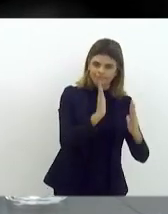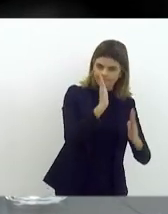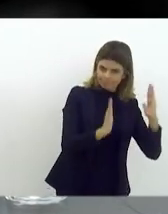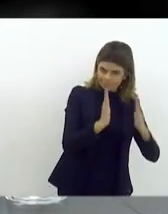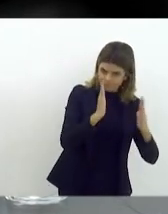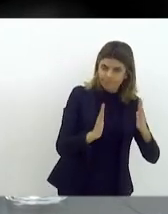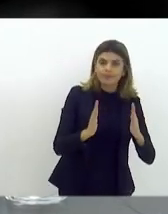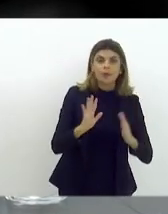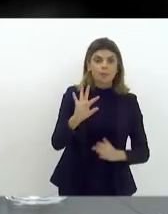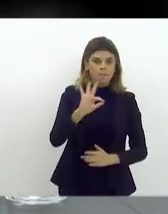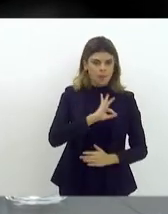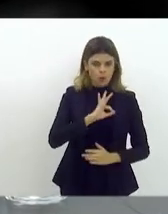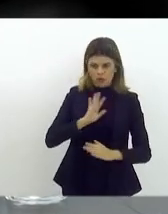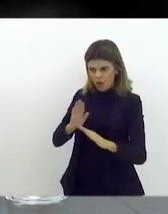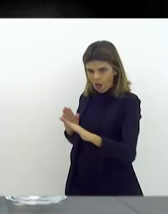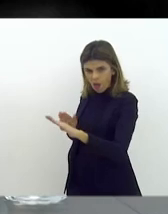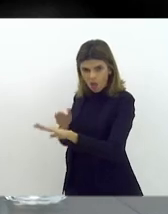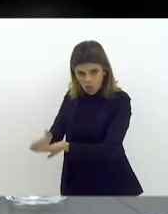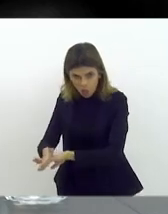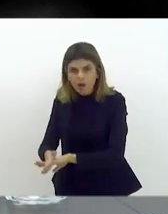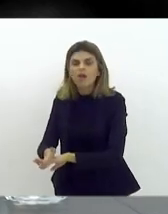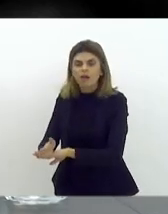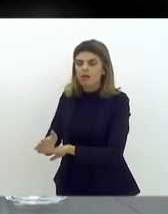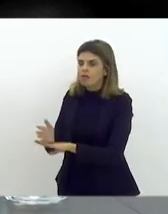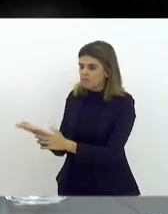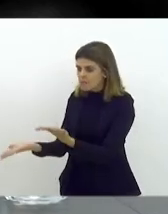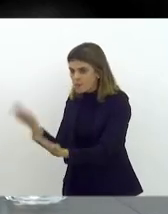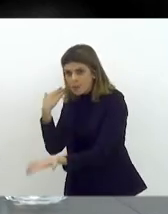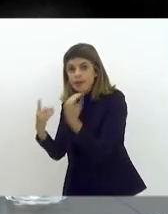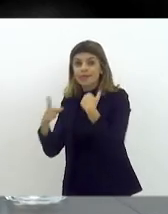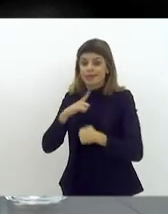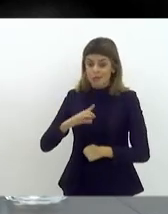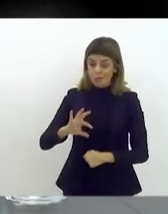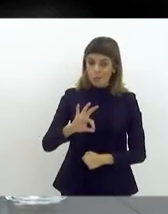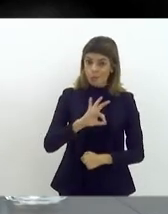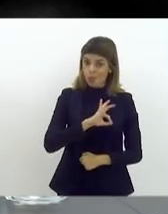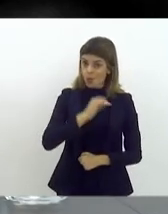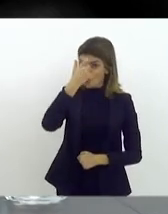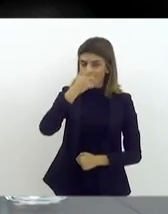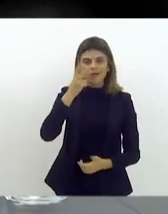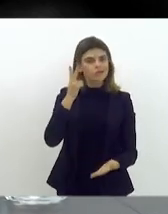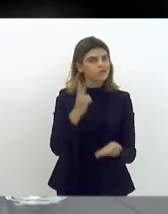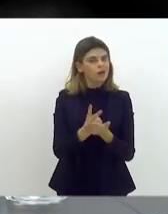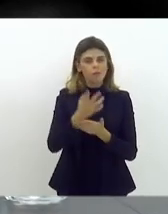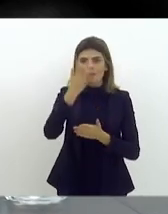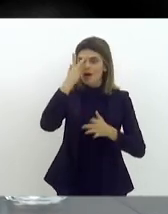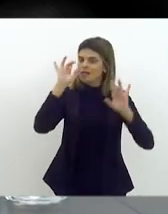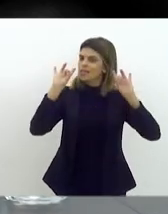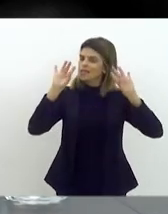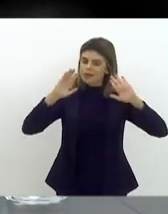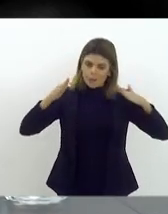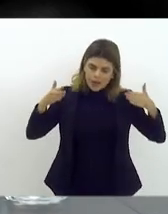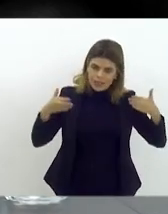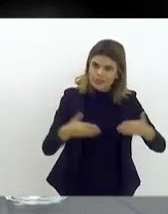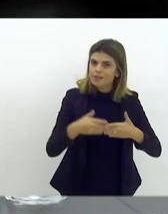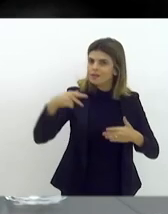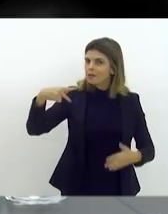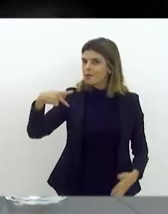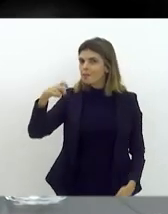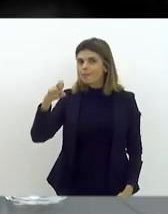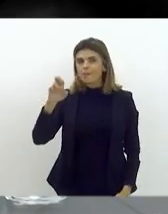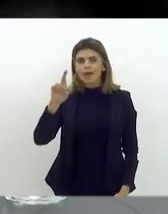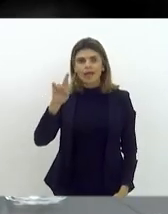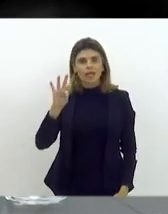operações policiais tenham-se também é policiais o ideal seria que fossem sempre peritos né mas na impossibilidade